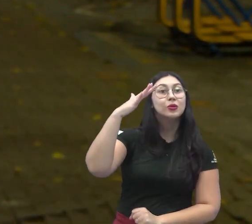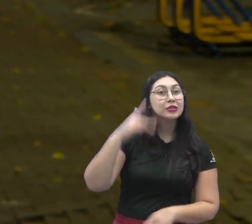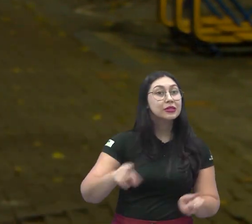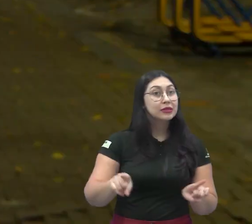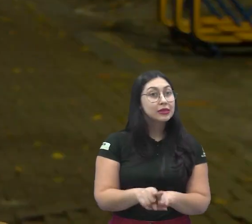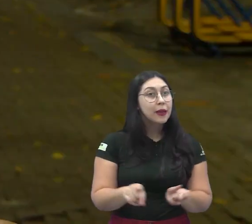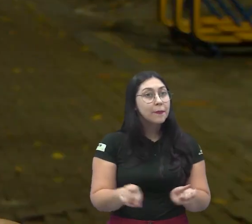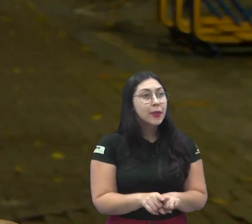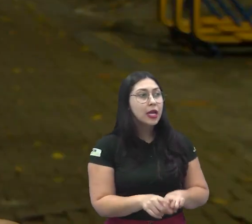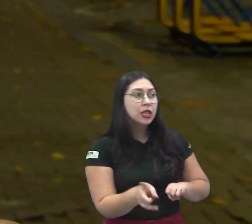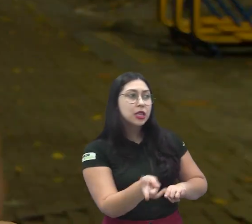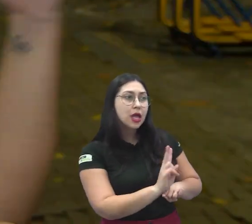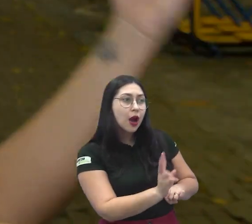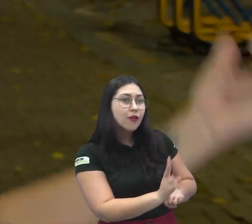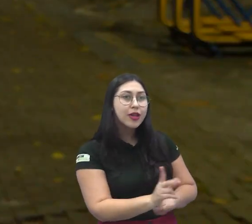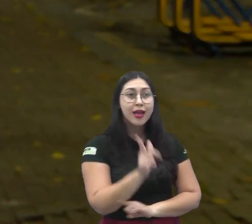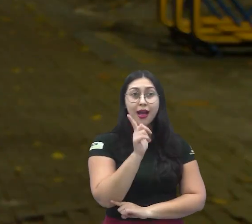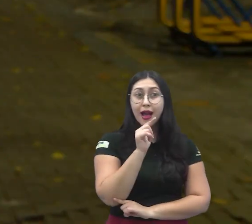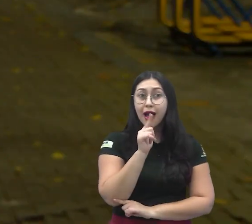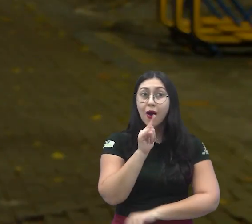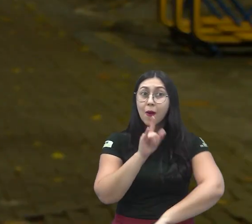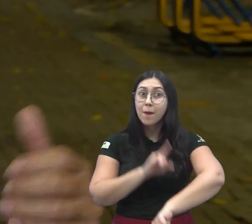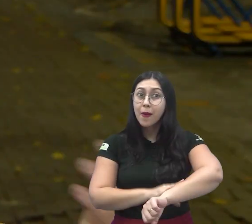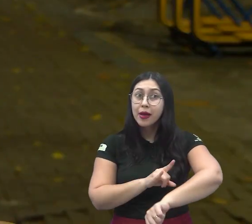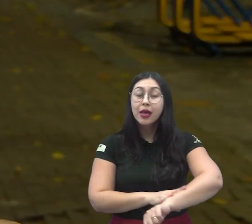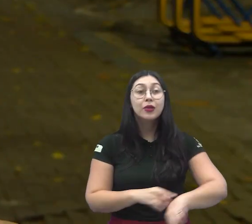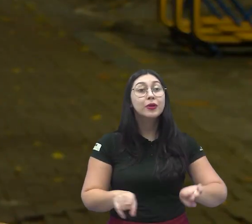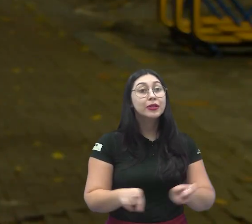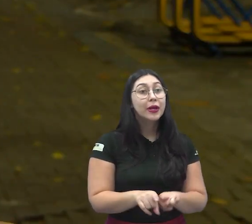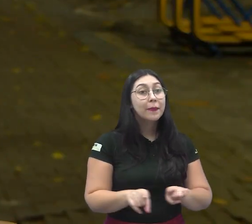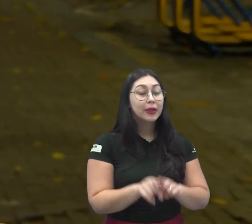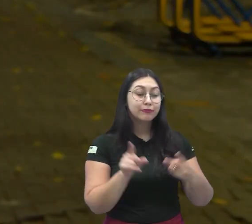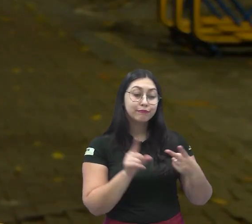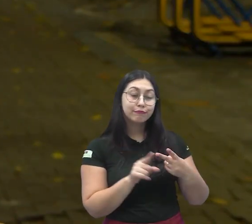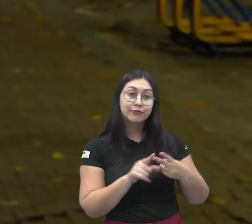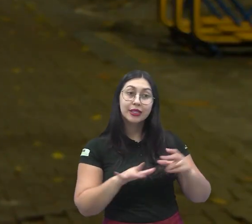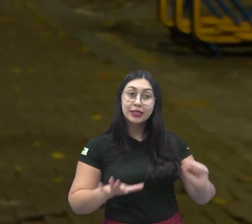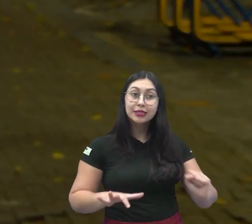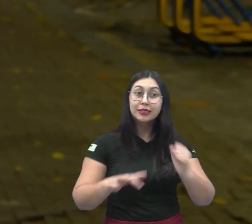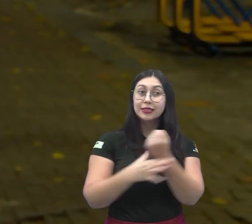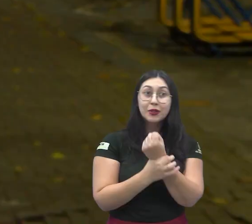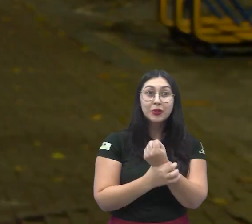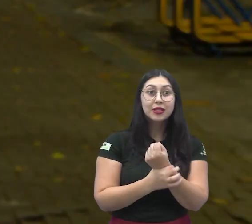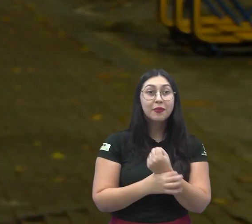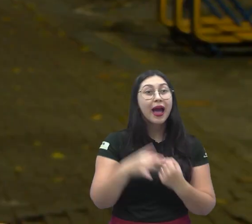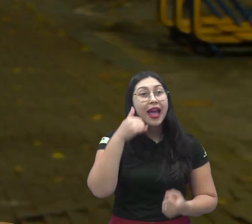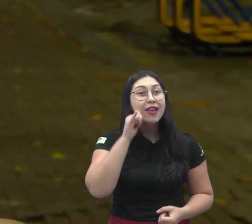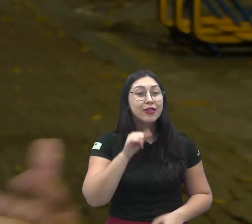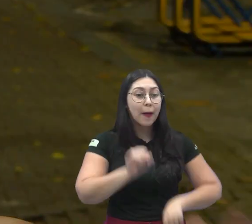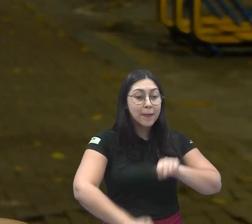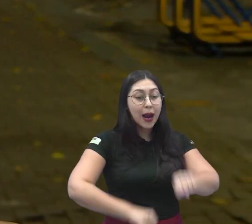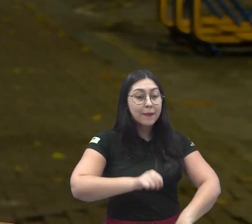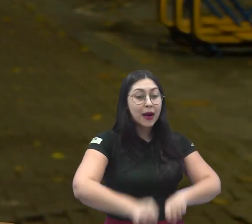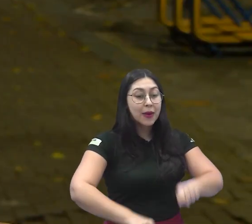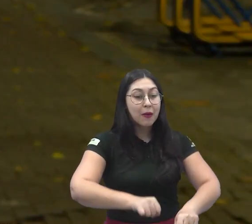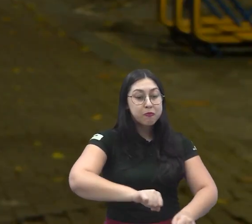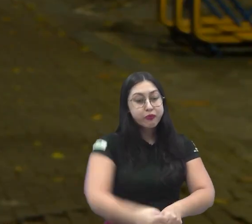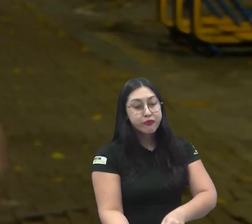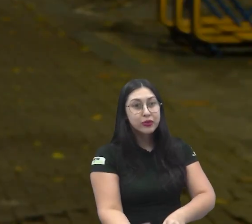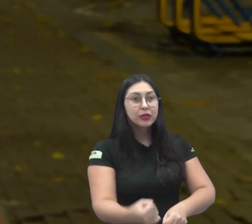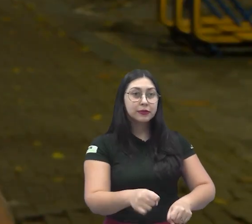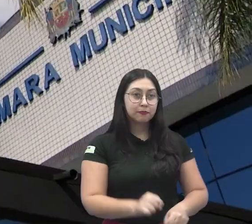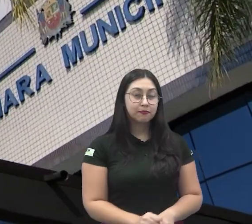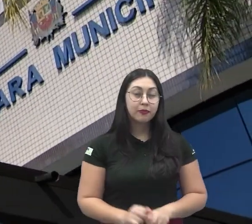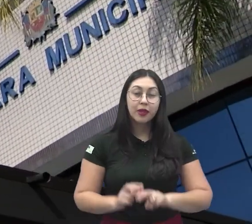tem iluminação, que tem ali uma guarita, uma água, um banheiro, quanto na questão mesmo de torções por conta